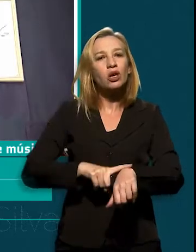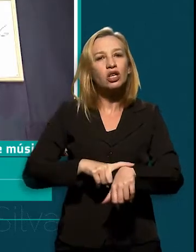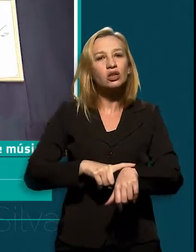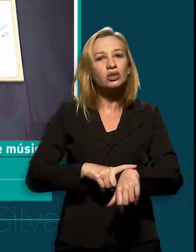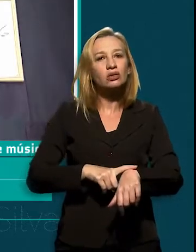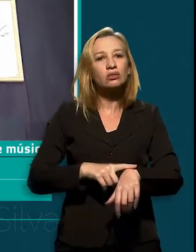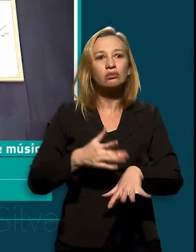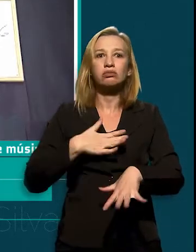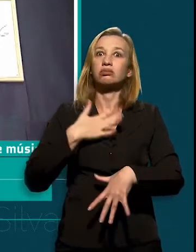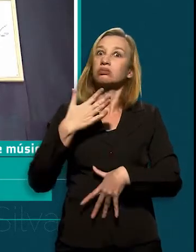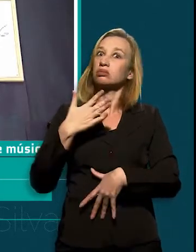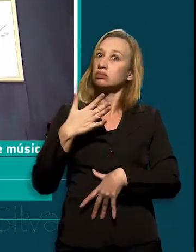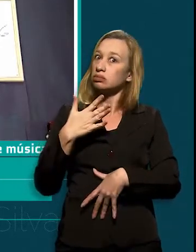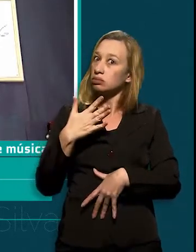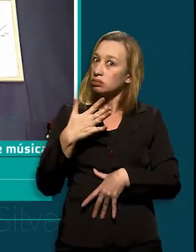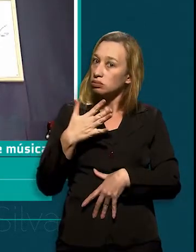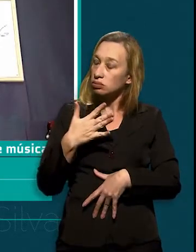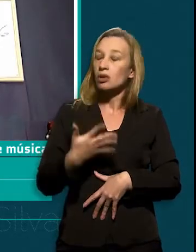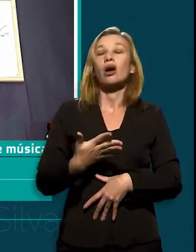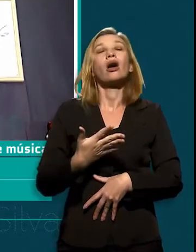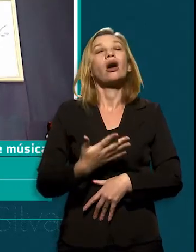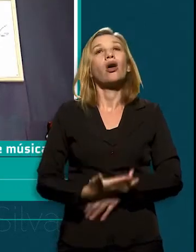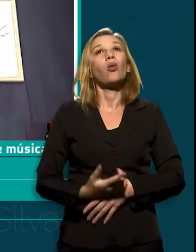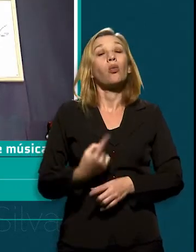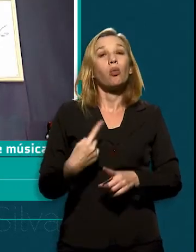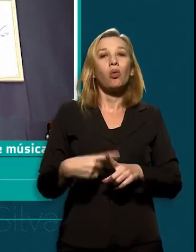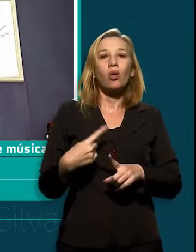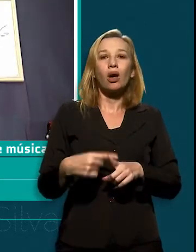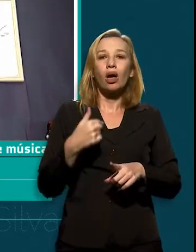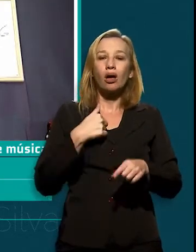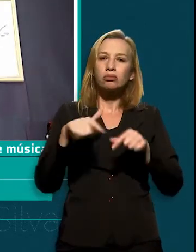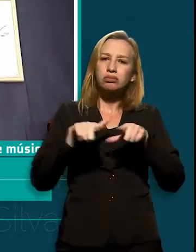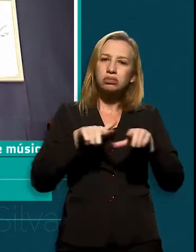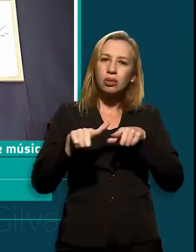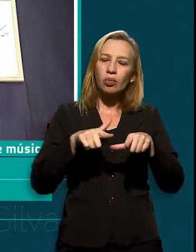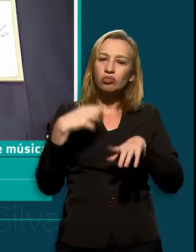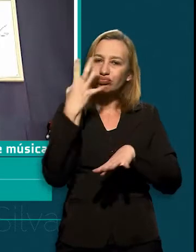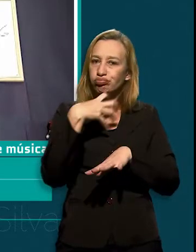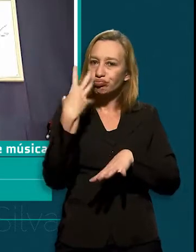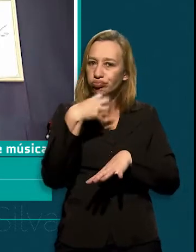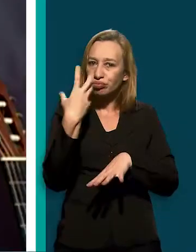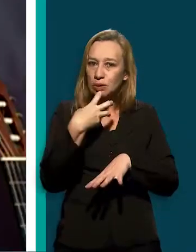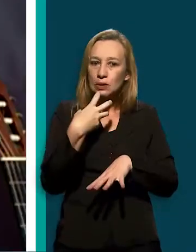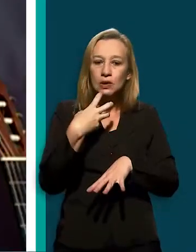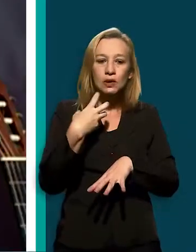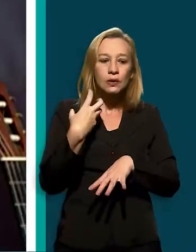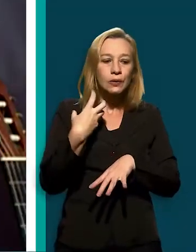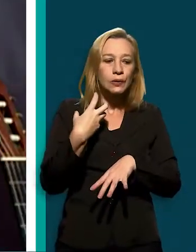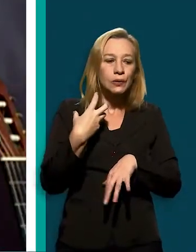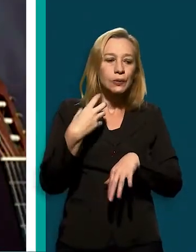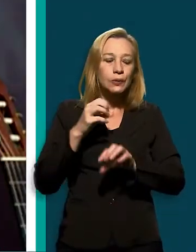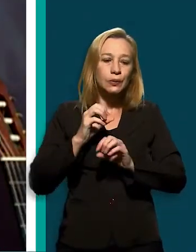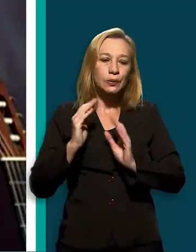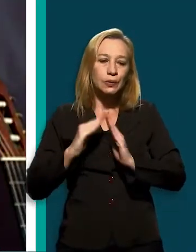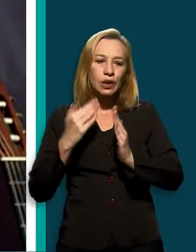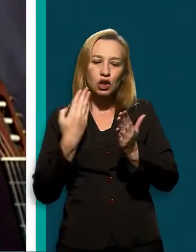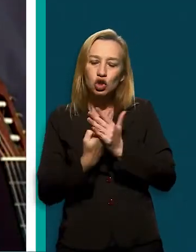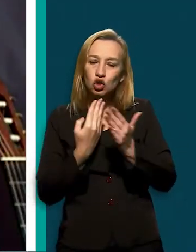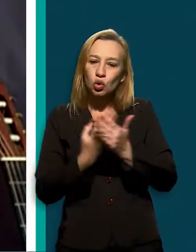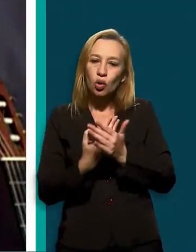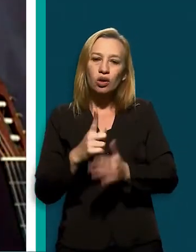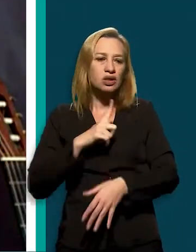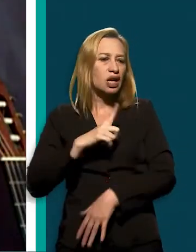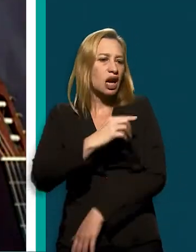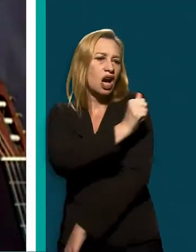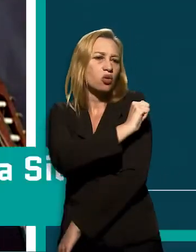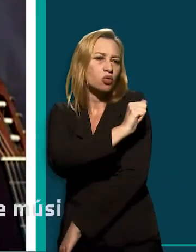momento isso foi, para mim foi muito assustador, né? Porque como eu trabalho com a questão de música, né? Então na escola assim